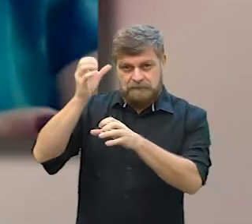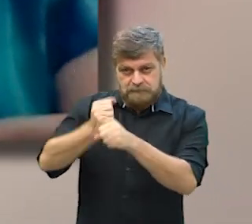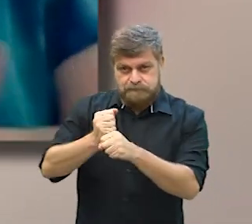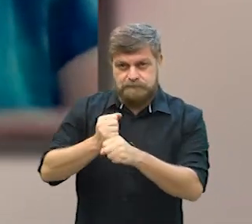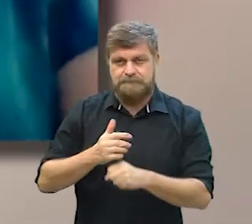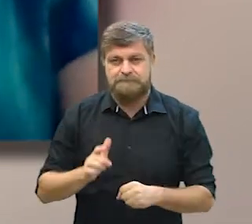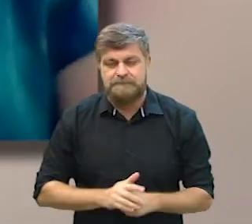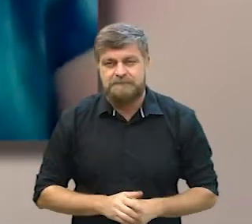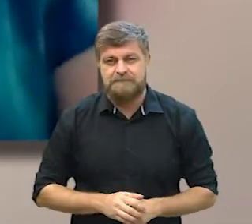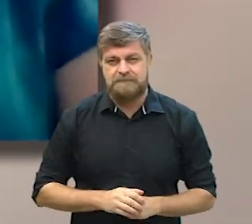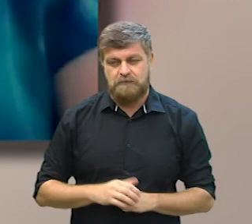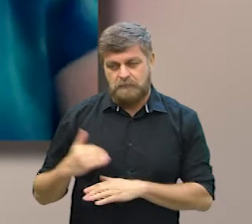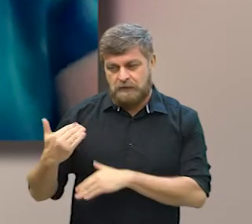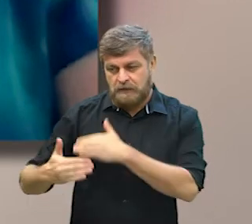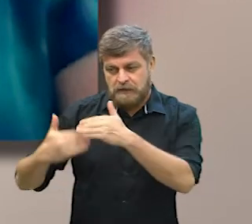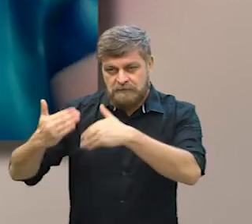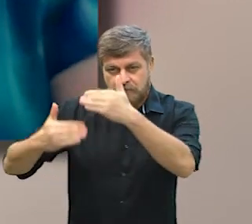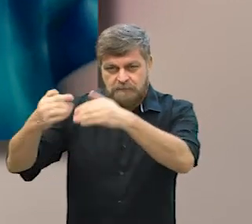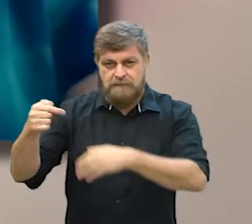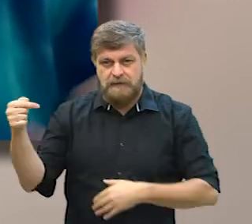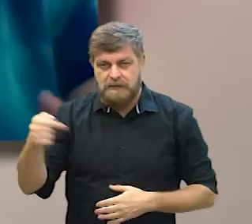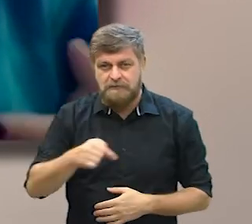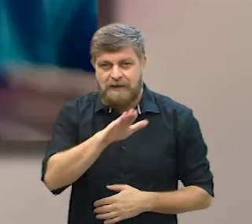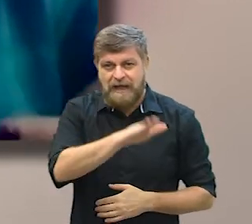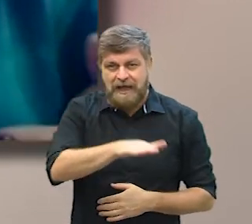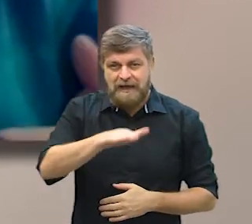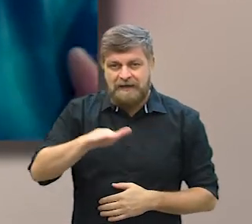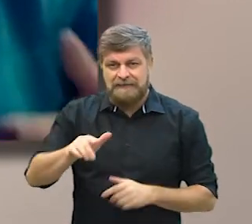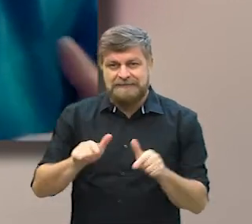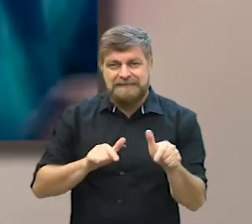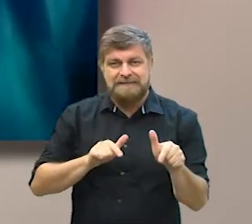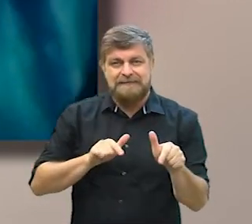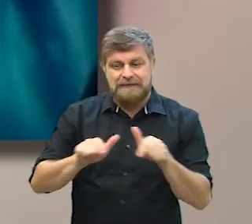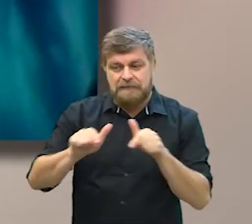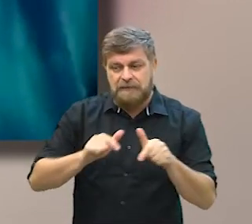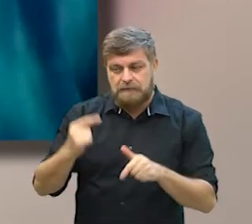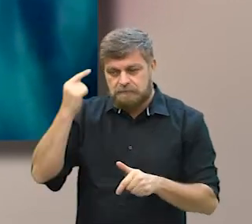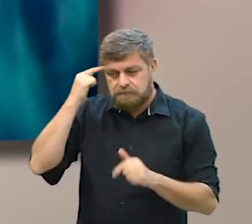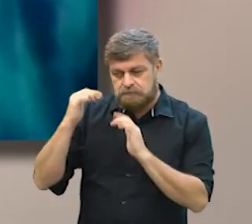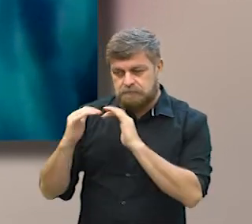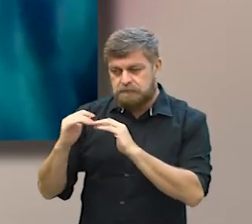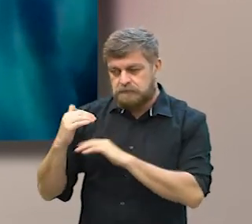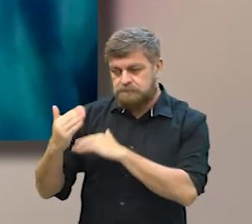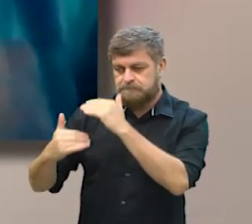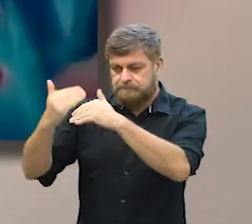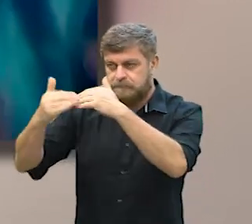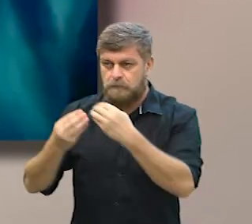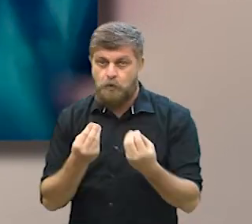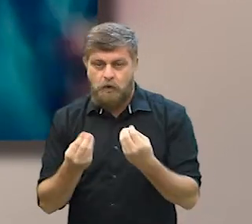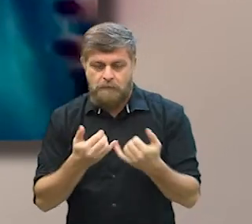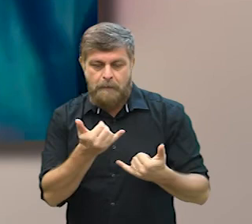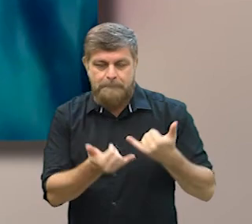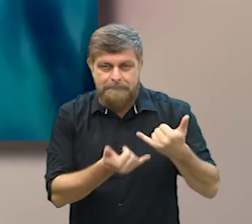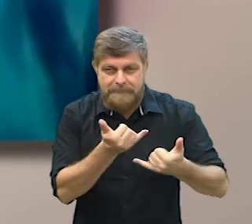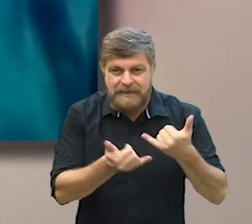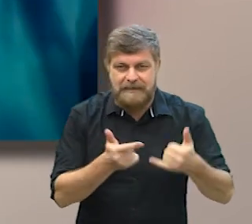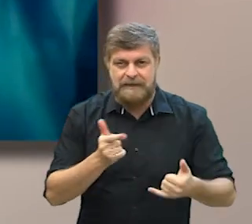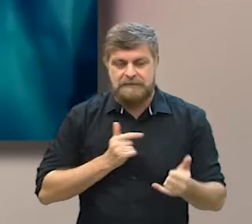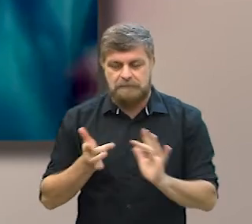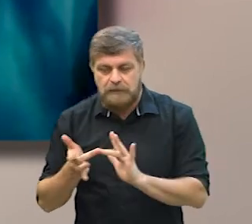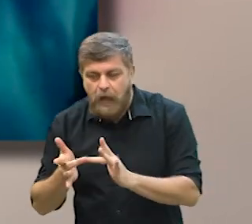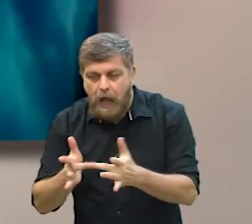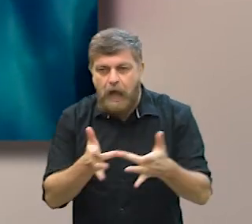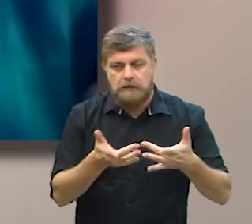né, dentro do desenvolvimento típico, a criança vai trabalhando a questão cognitiva dela. Através desse